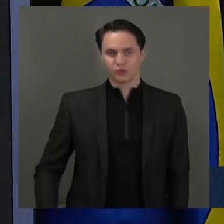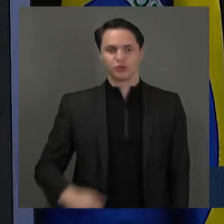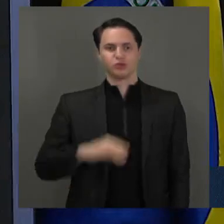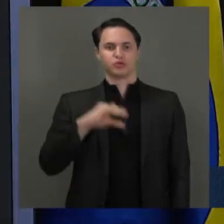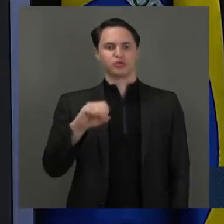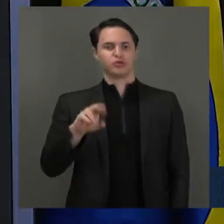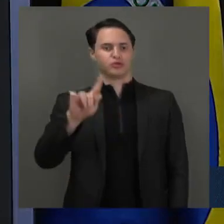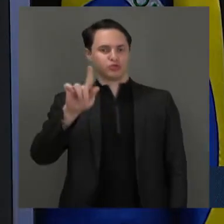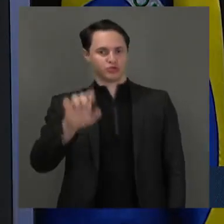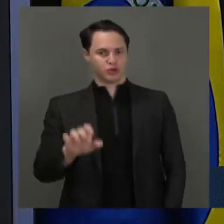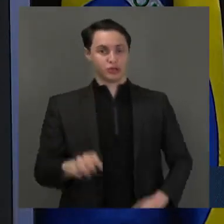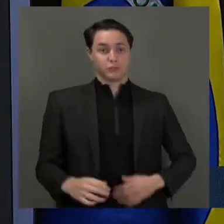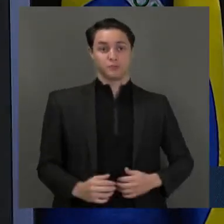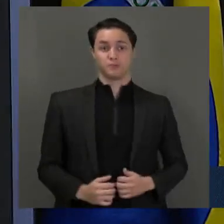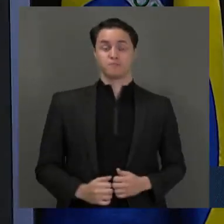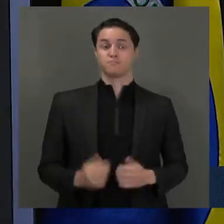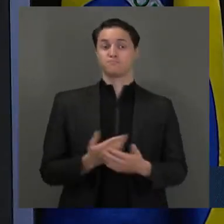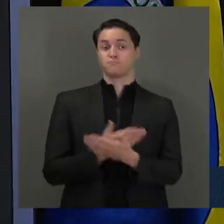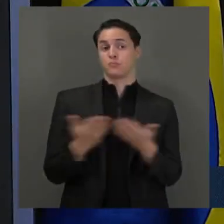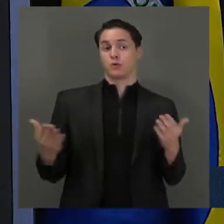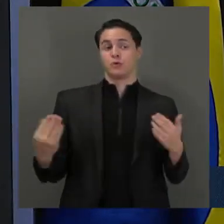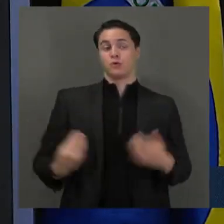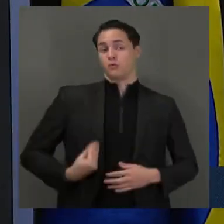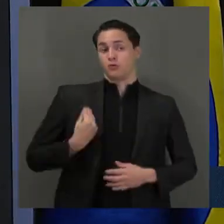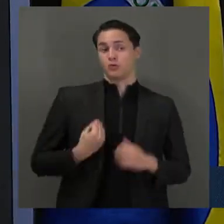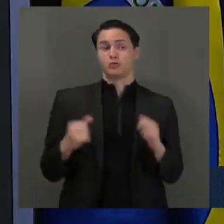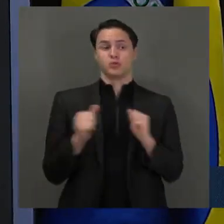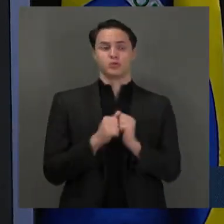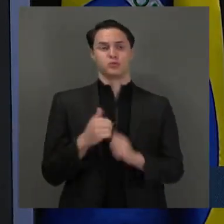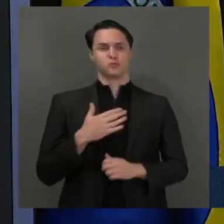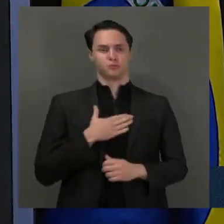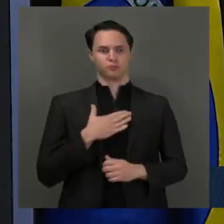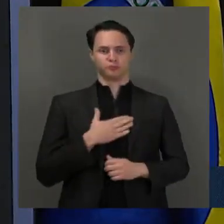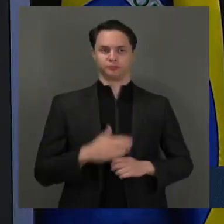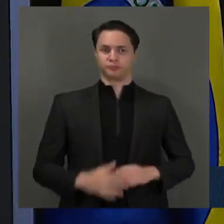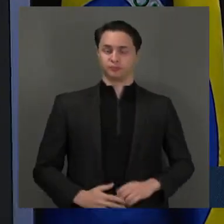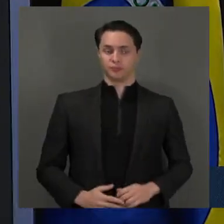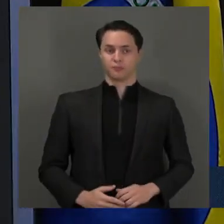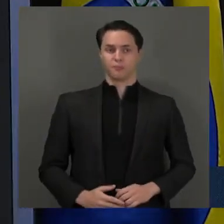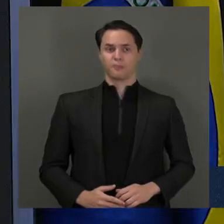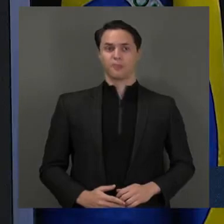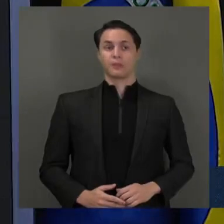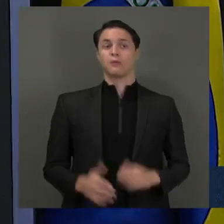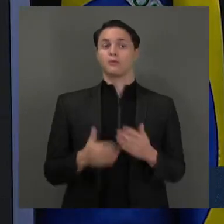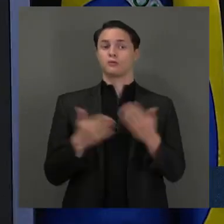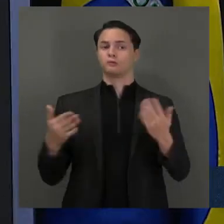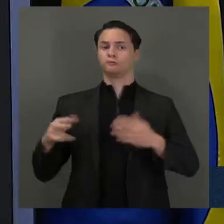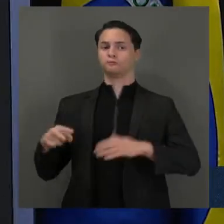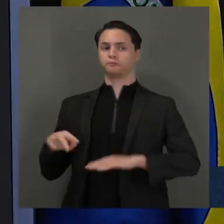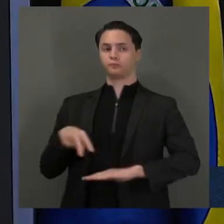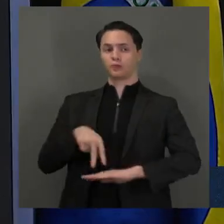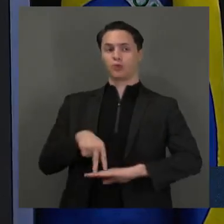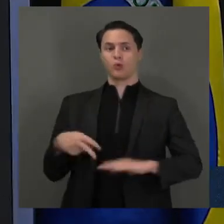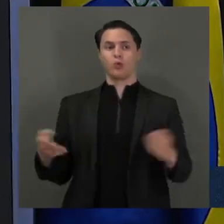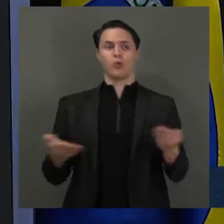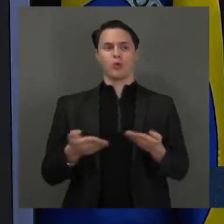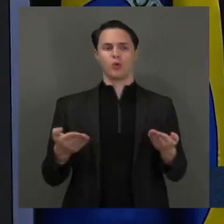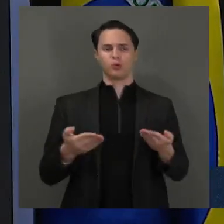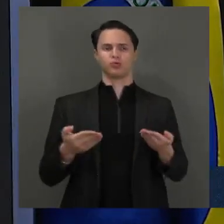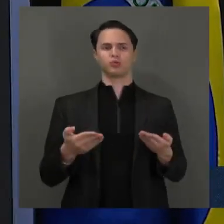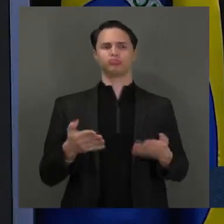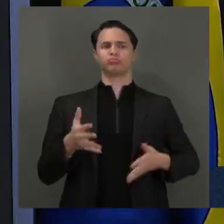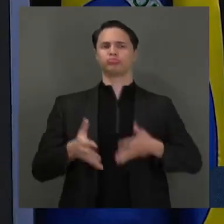meus colegas que aqui estão. Desta feita, a minha fala vai no